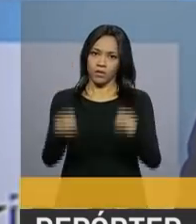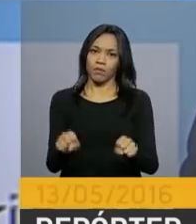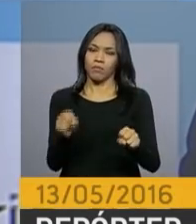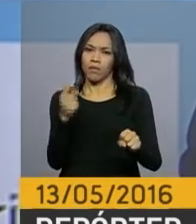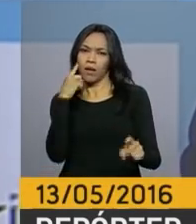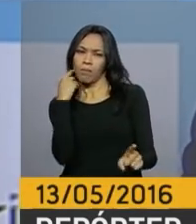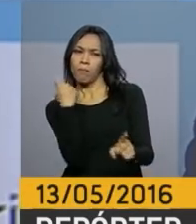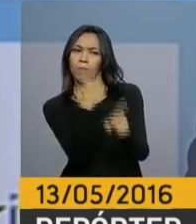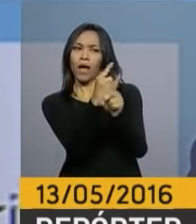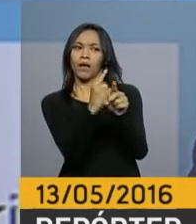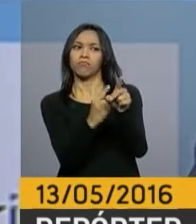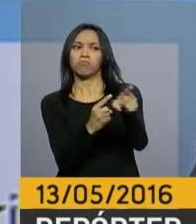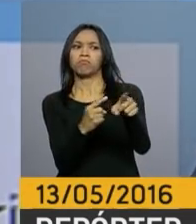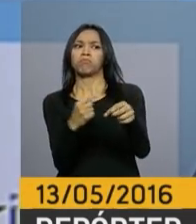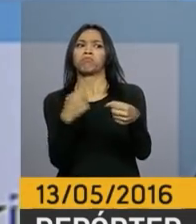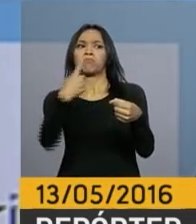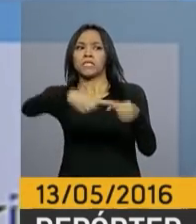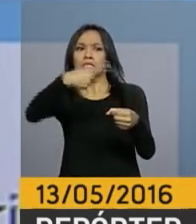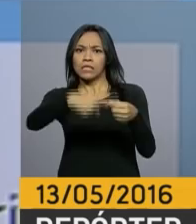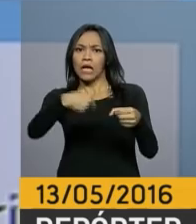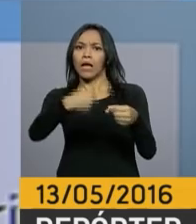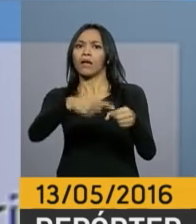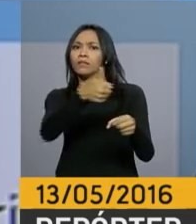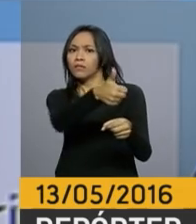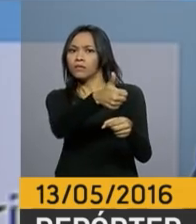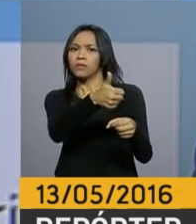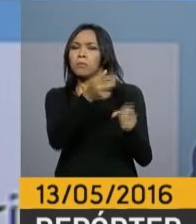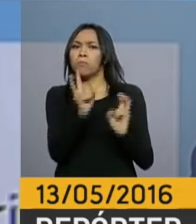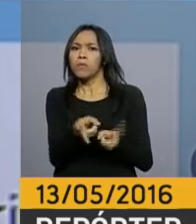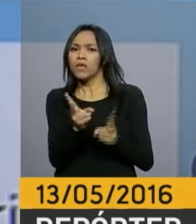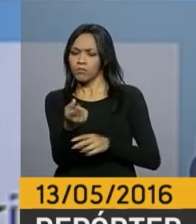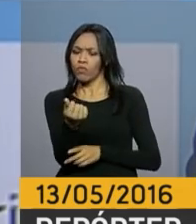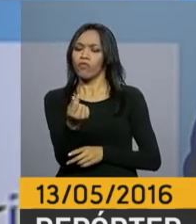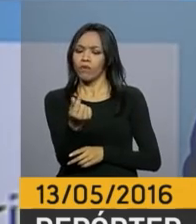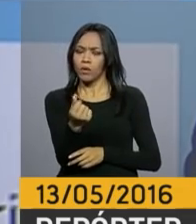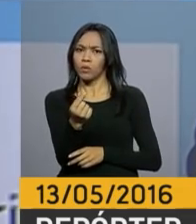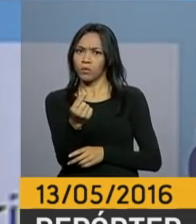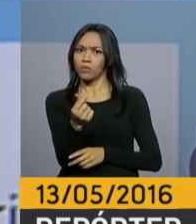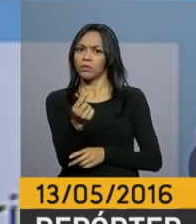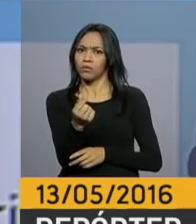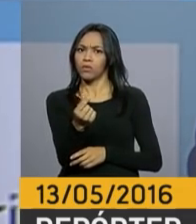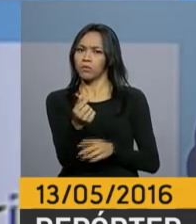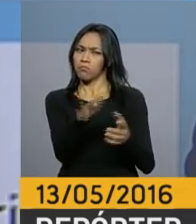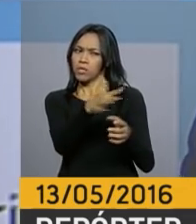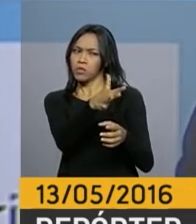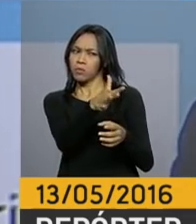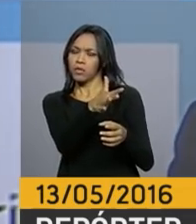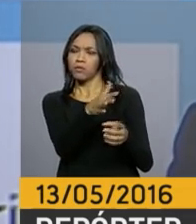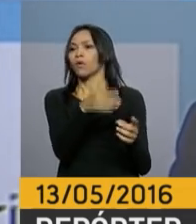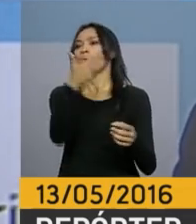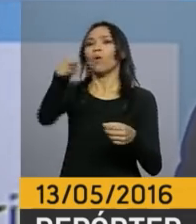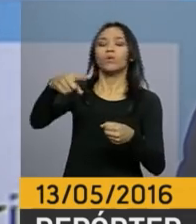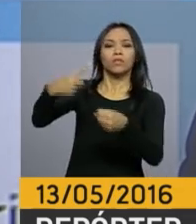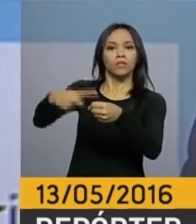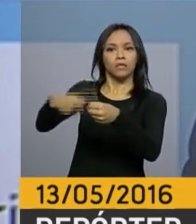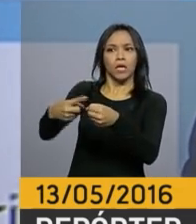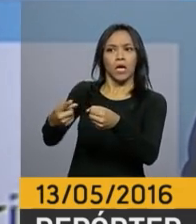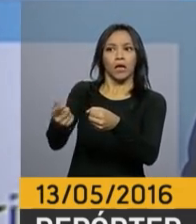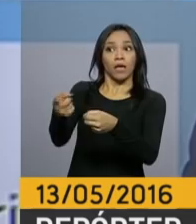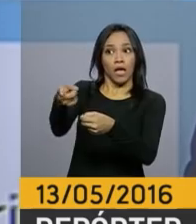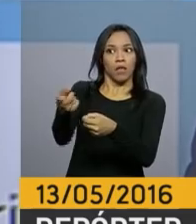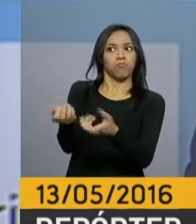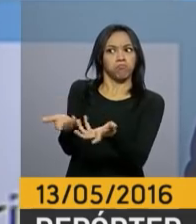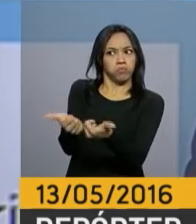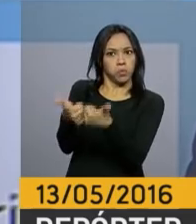cidades que produzem com um mesmo recurso mais ou menos serviços aquelas que produzem mais